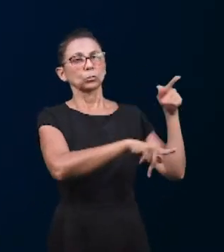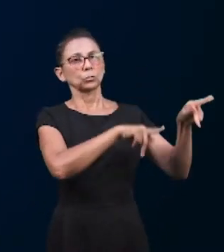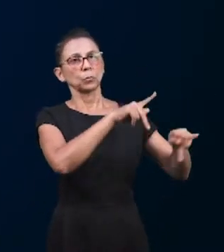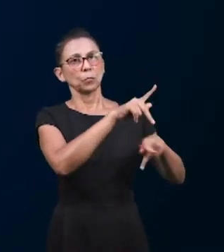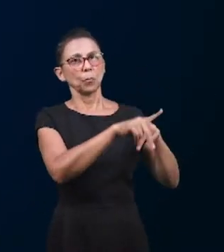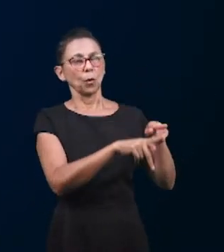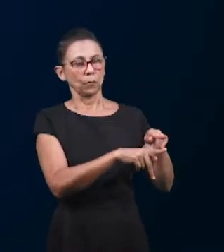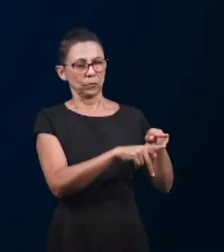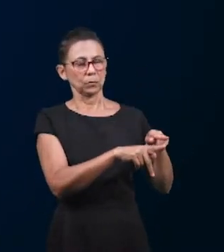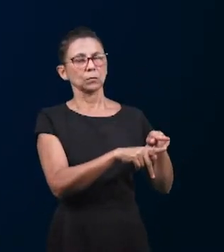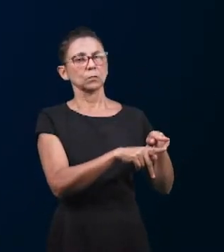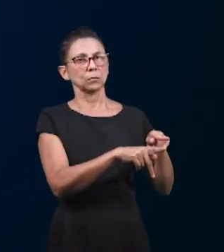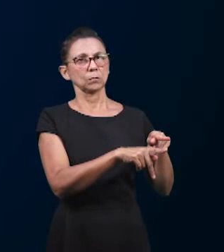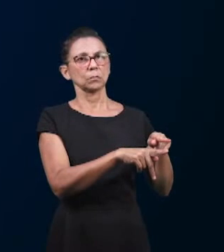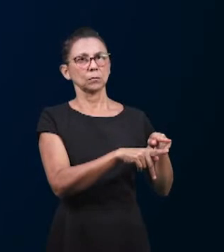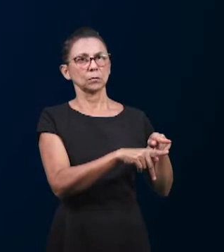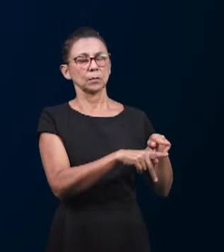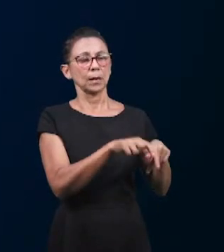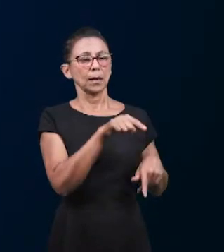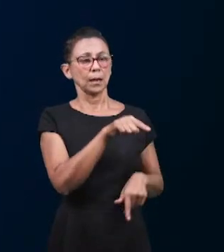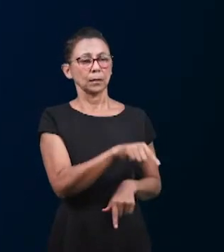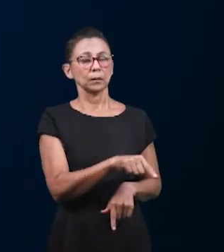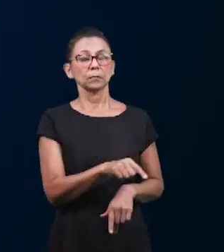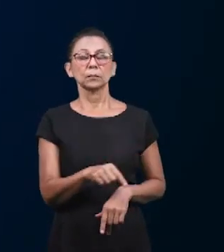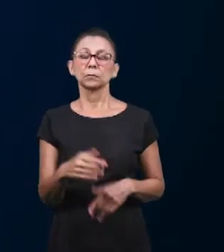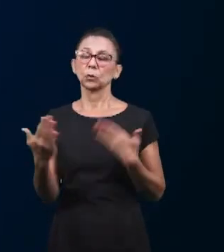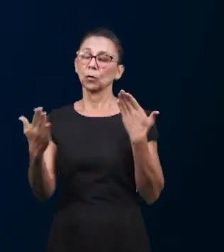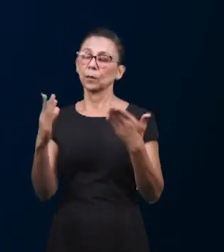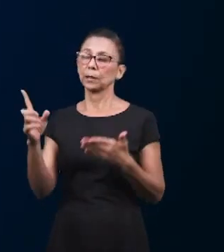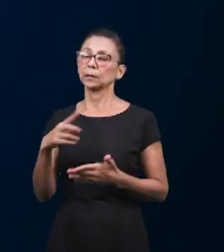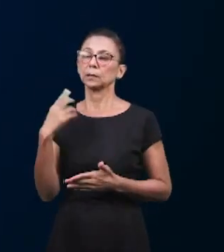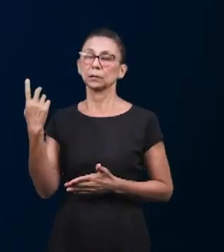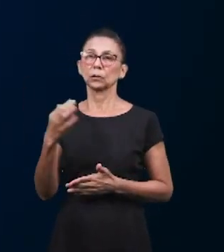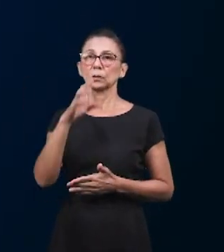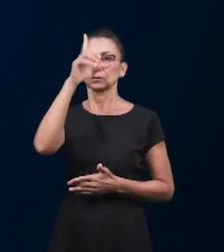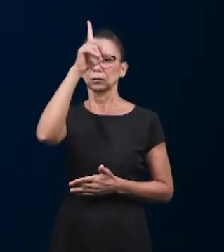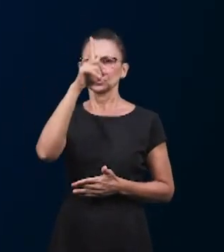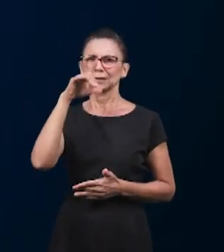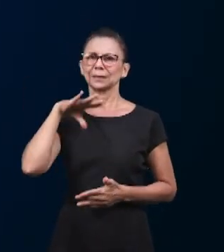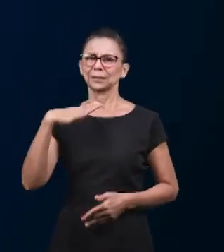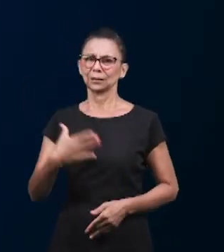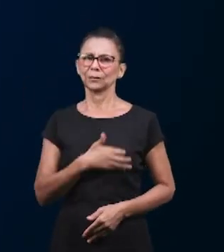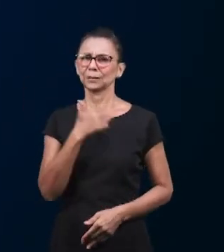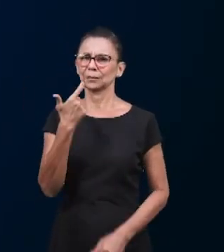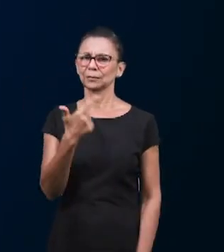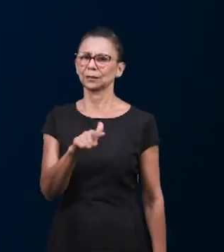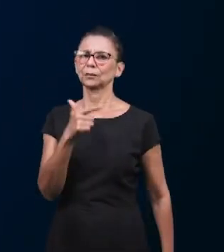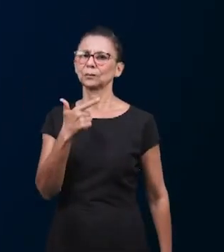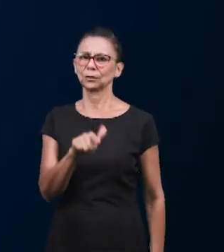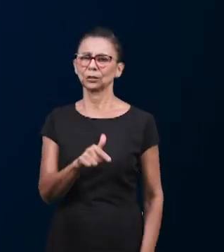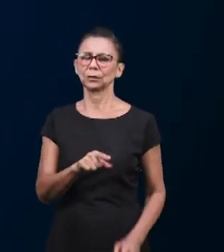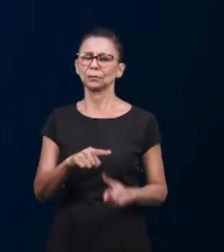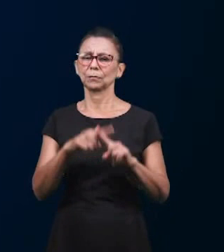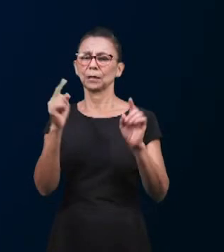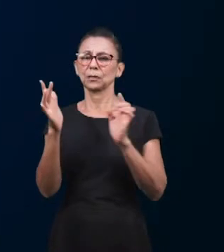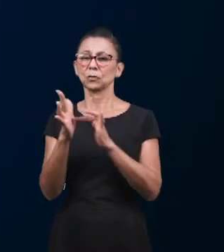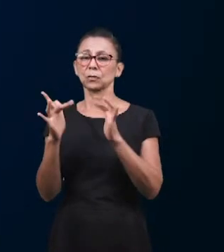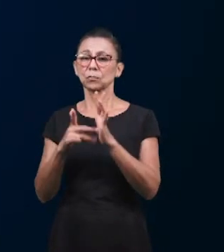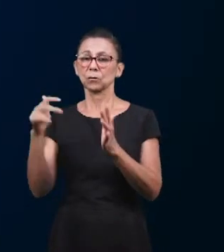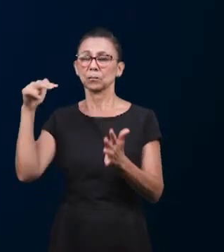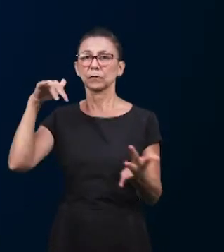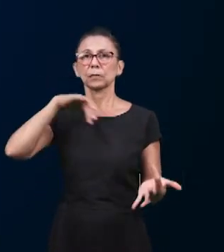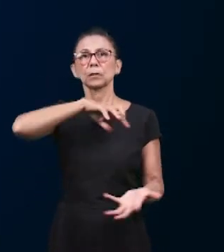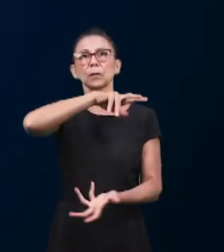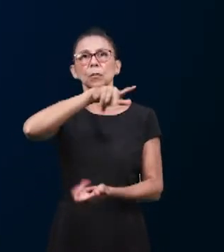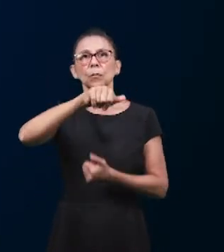ela, assim como os gentílicos, nós não tínhamos direito à salvação. Mas Jesus veio ao mundo e morreu na